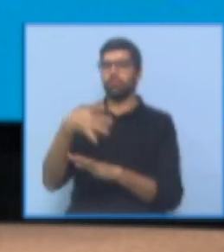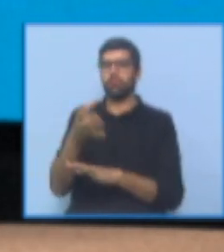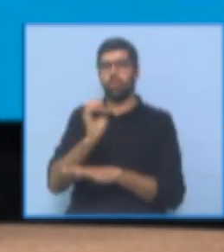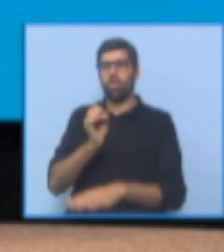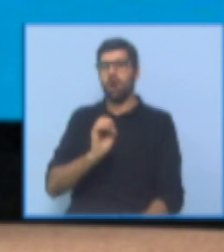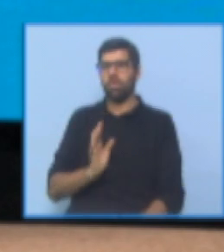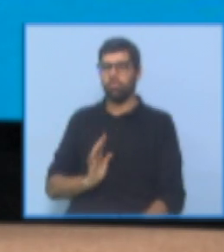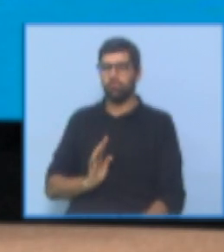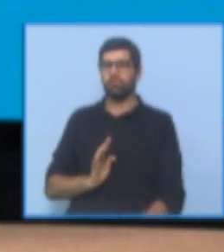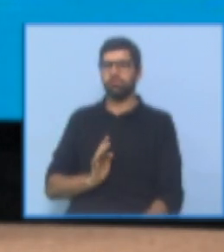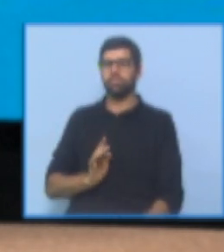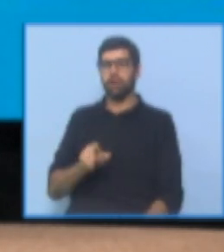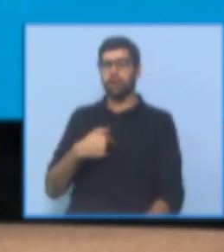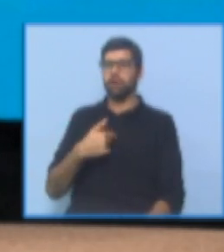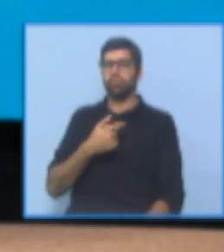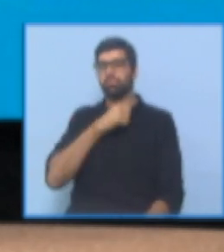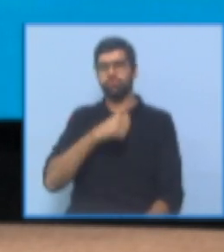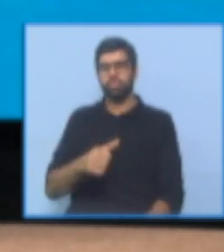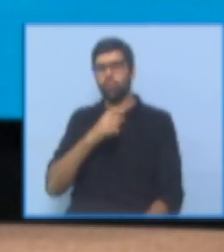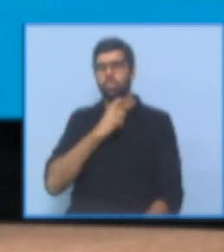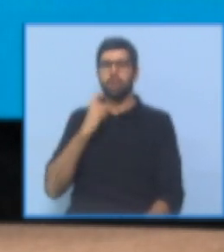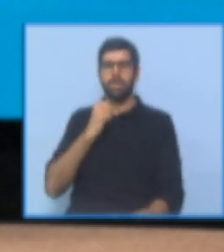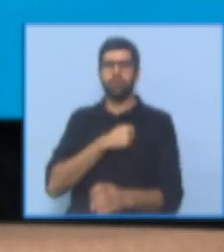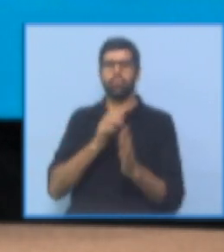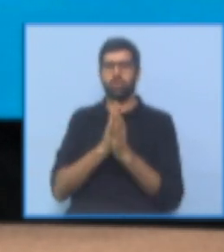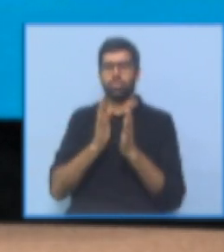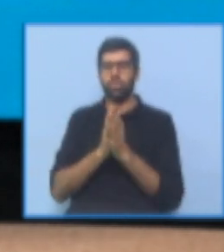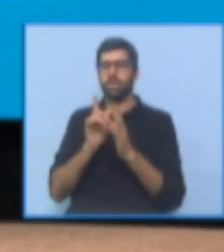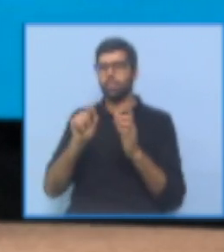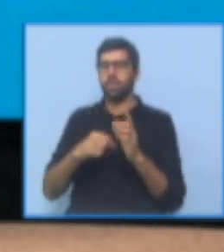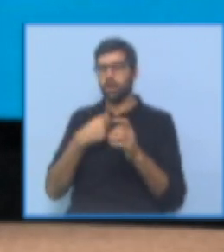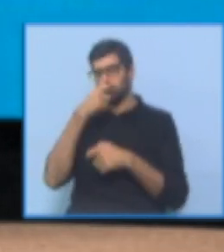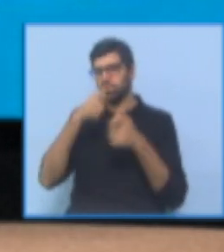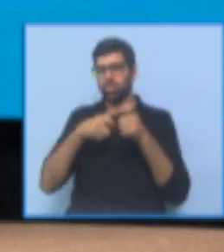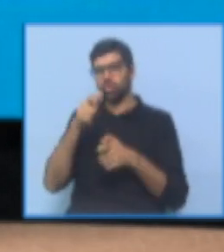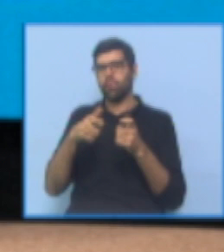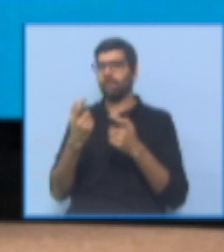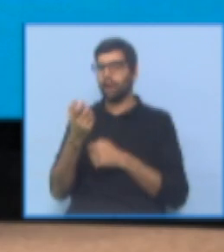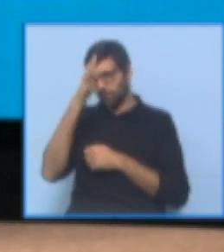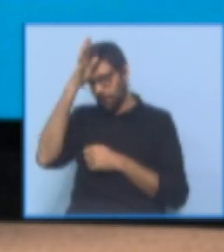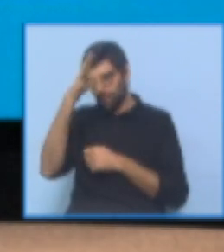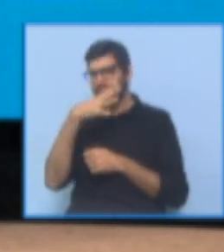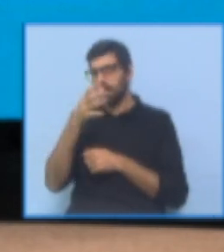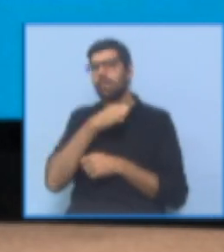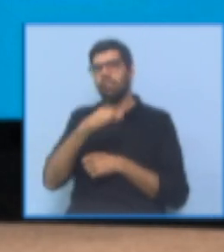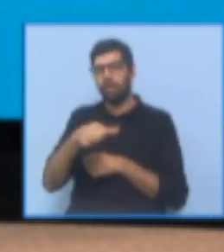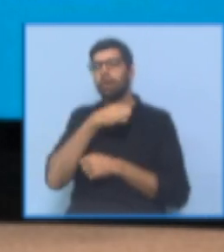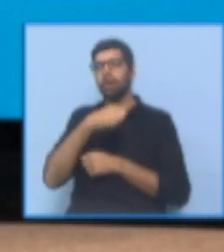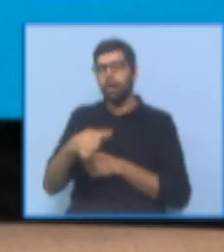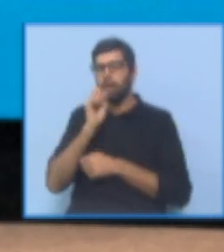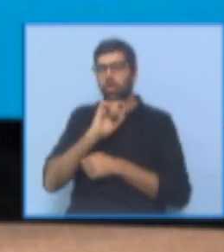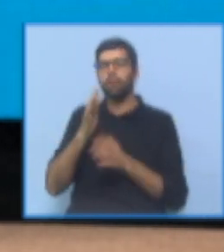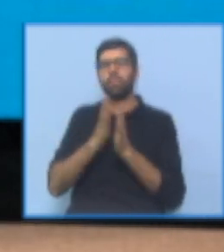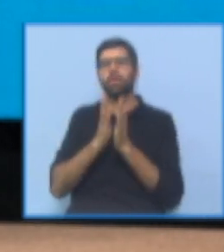é consensual entre os padres da diocese, entre os agentes pastoral, por isso só falta o Papa dizer sim, achamos que pode ser o